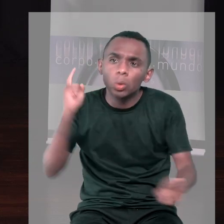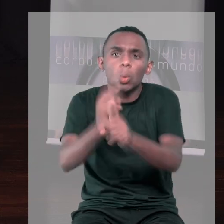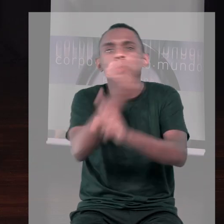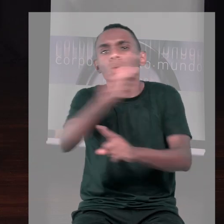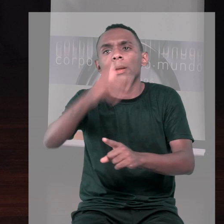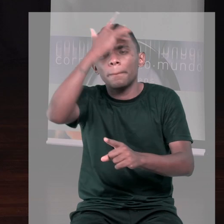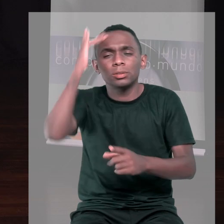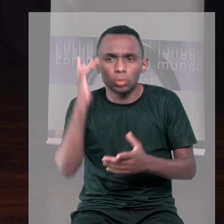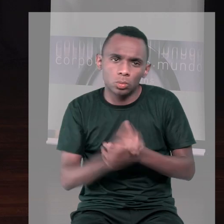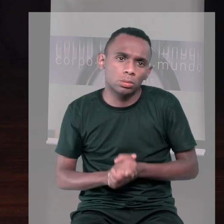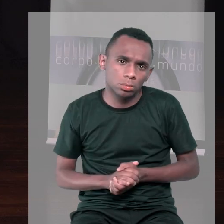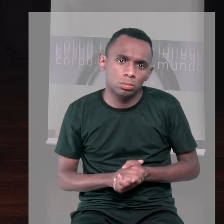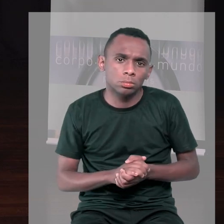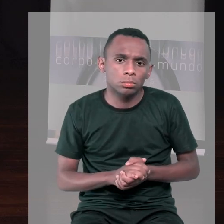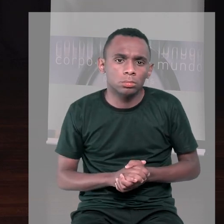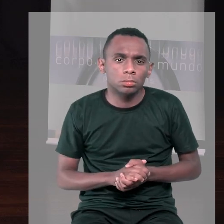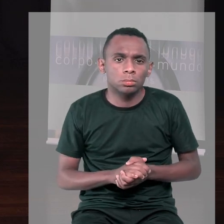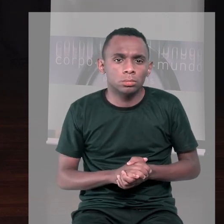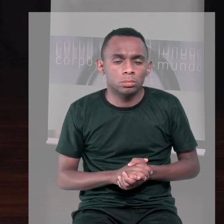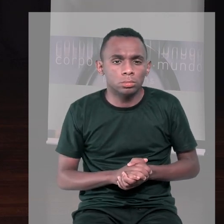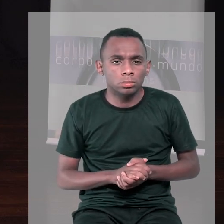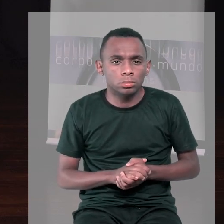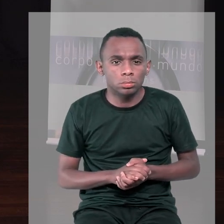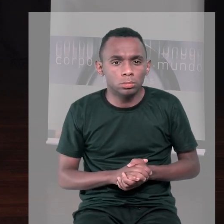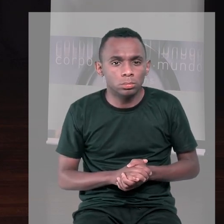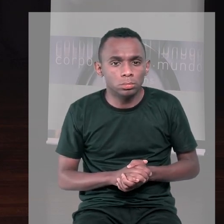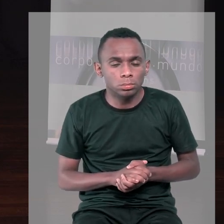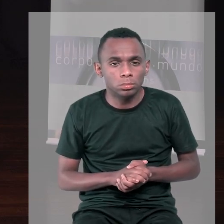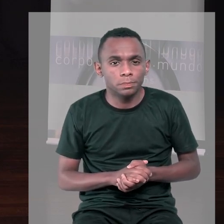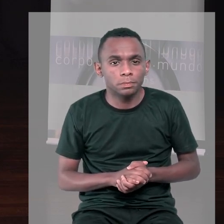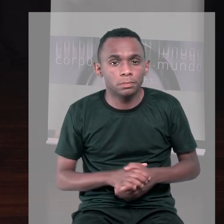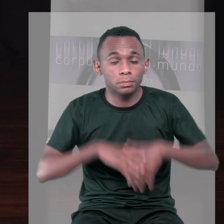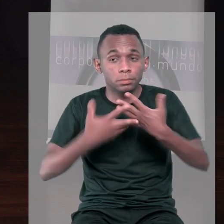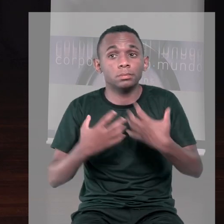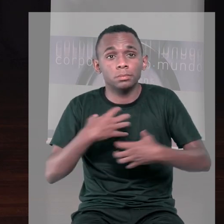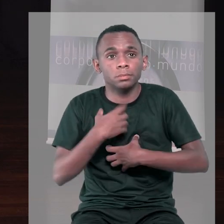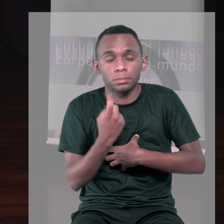como nós entendemos o mundo, como nós compreendemos o mundo, como nós julgamos o mundo,